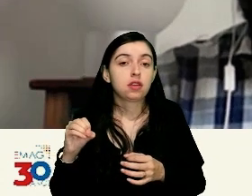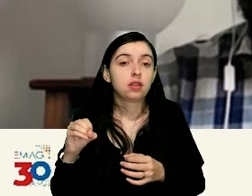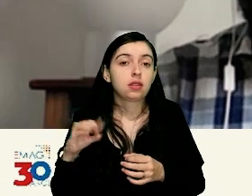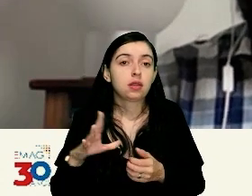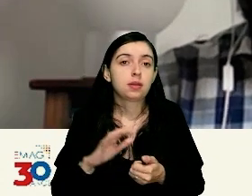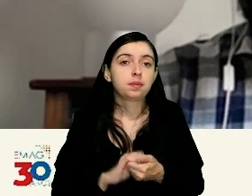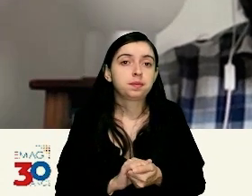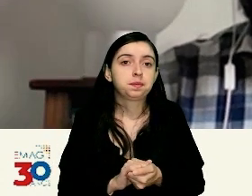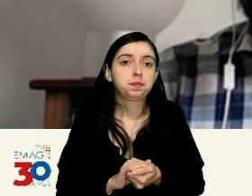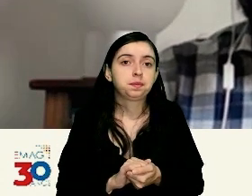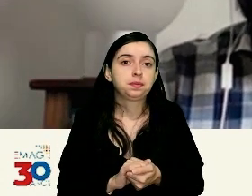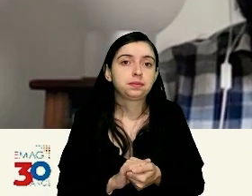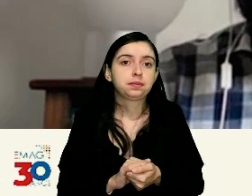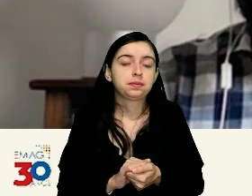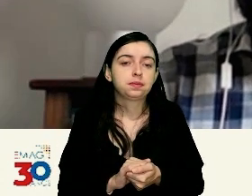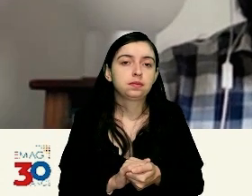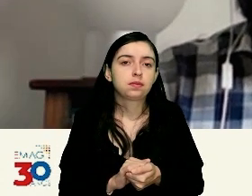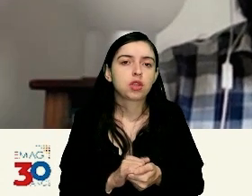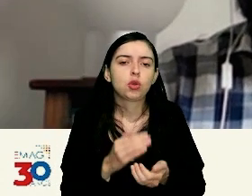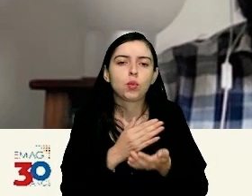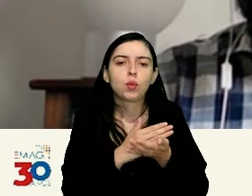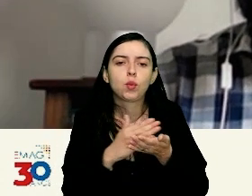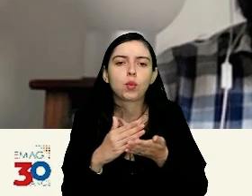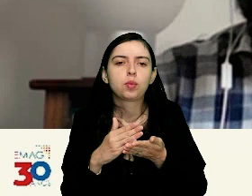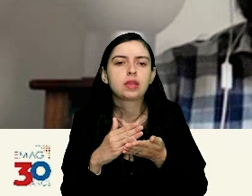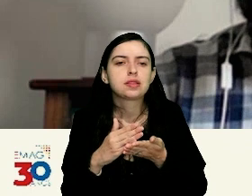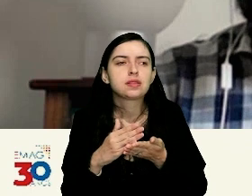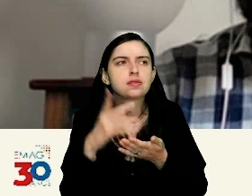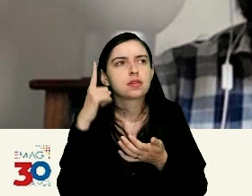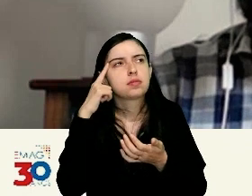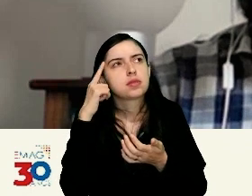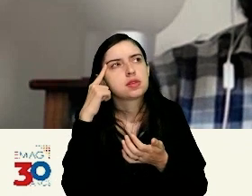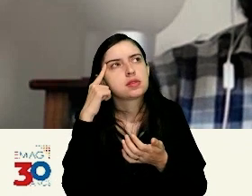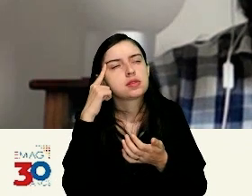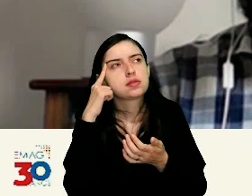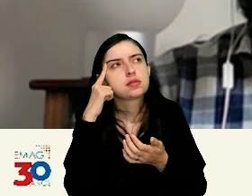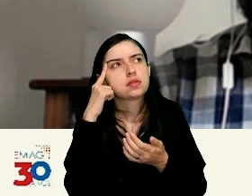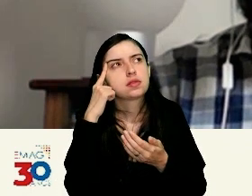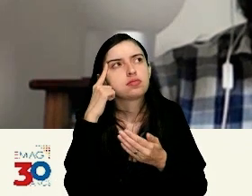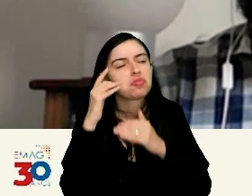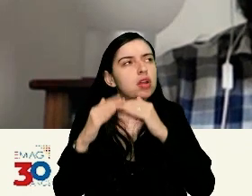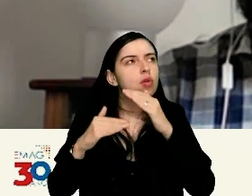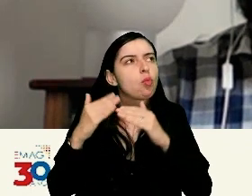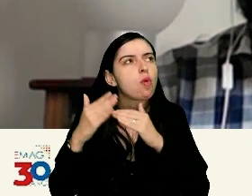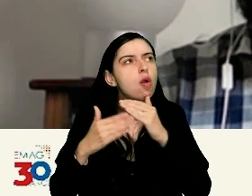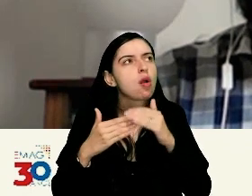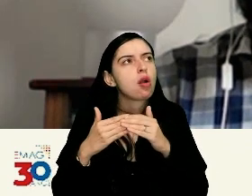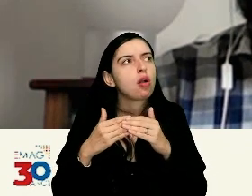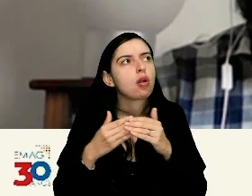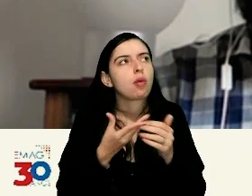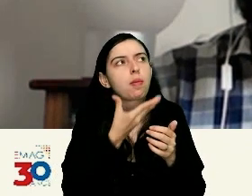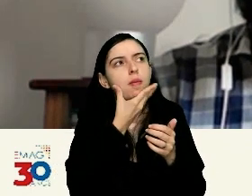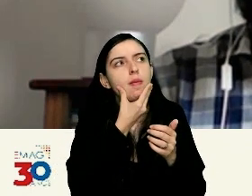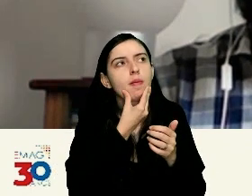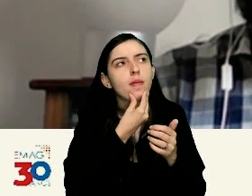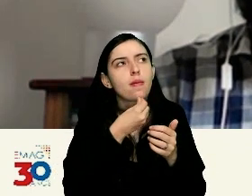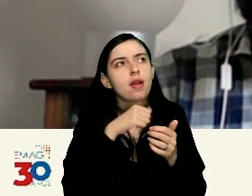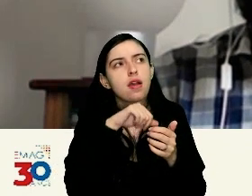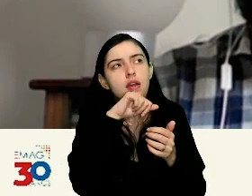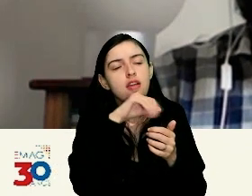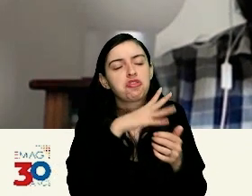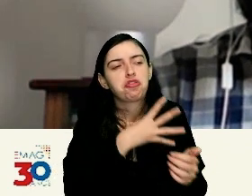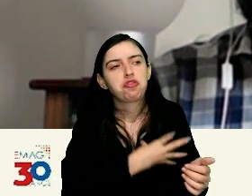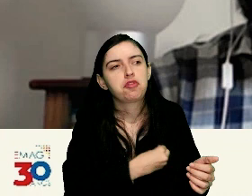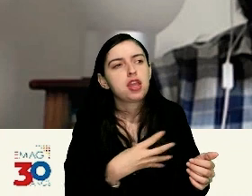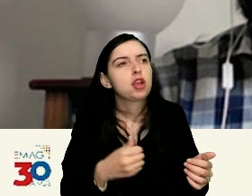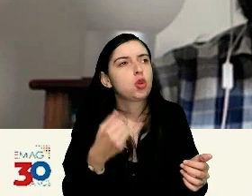e eu comecei a pensar minha trajetória como pai, hoje com filhos aí de 31, 27, 14 anos, posso